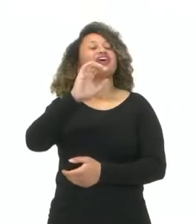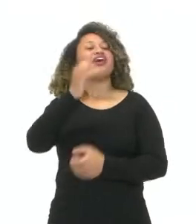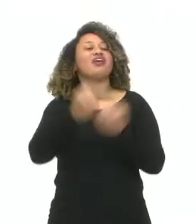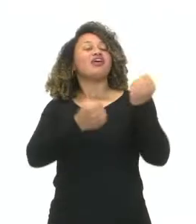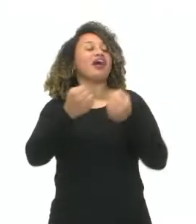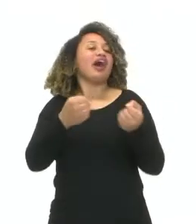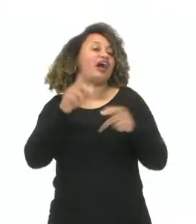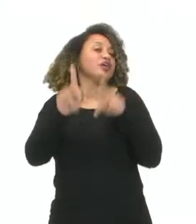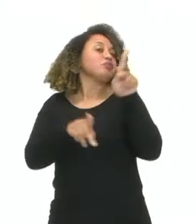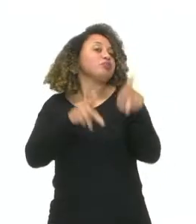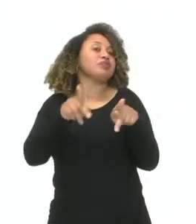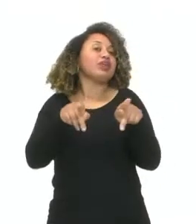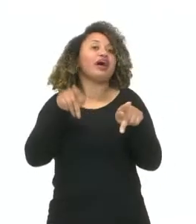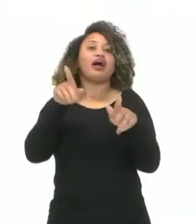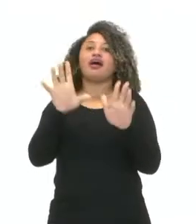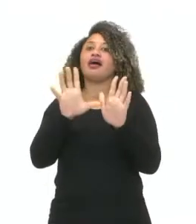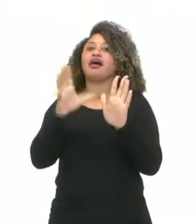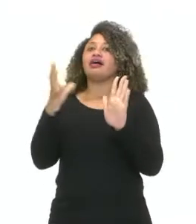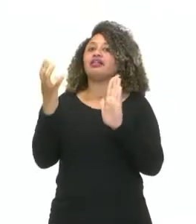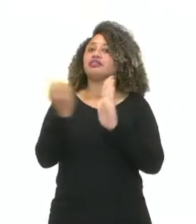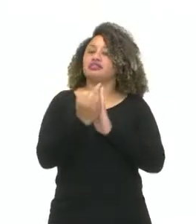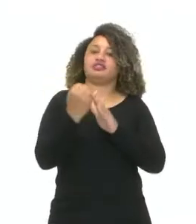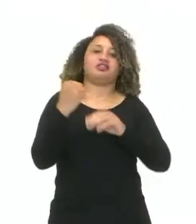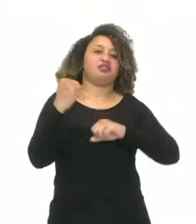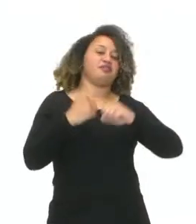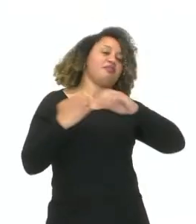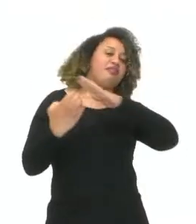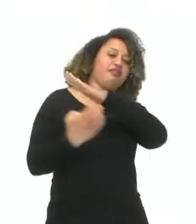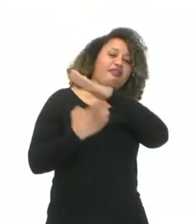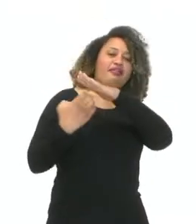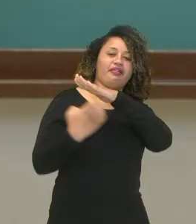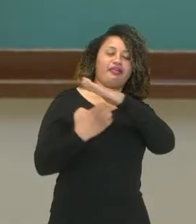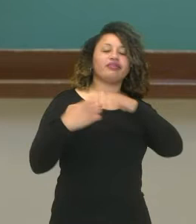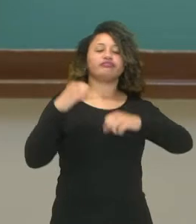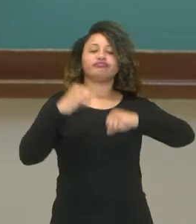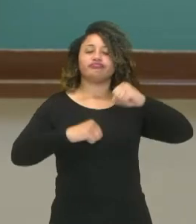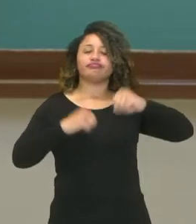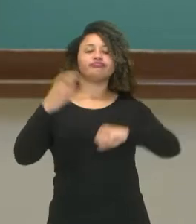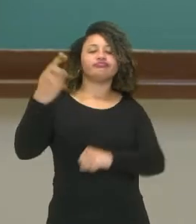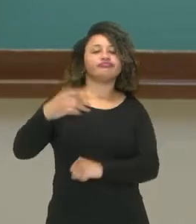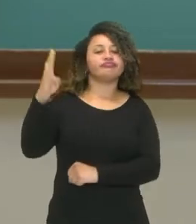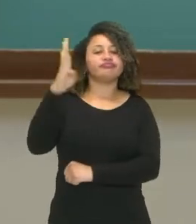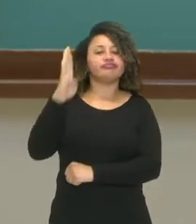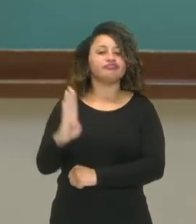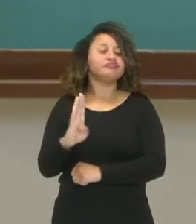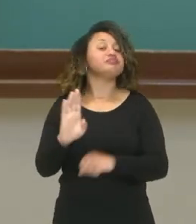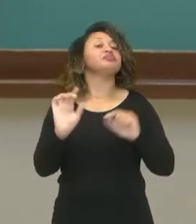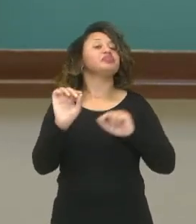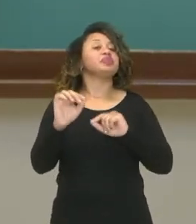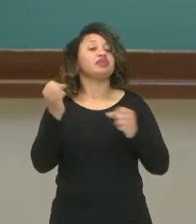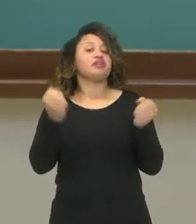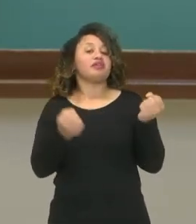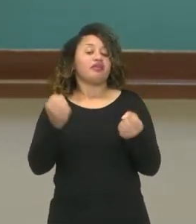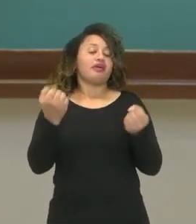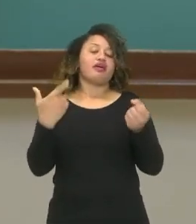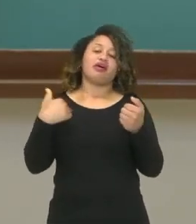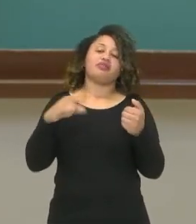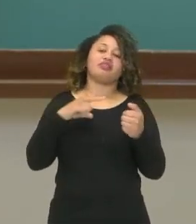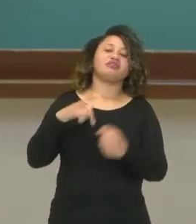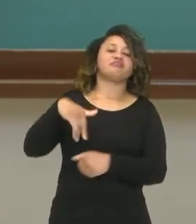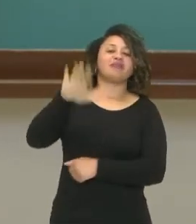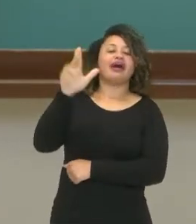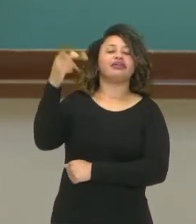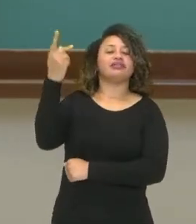se tornou o símbolo aí dessa industrialização automobilística no Brasil. Os automóveis chegando com mais